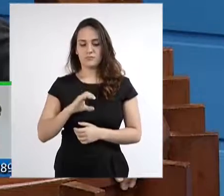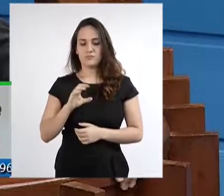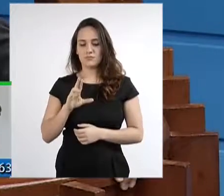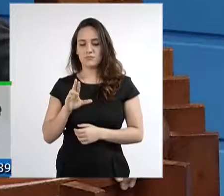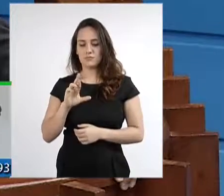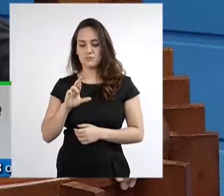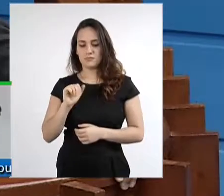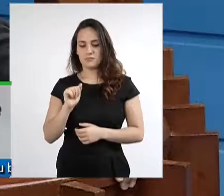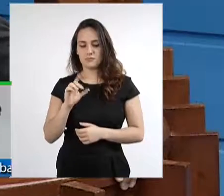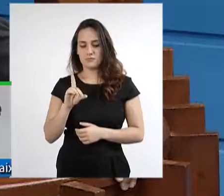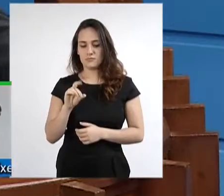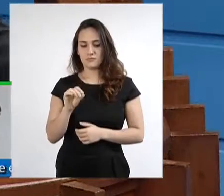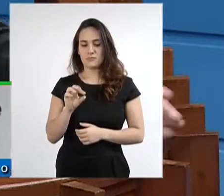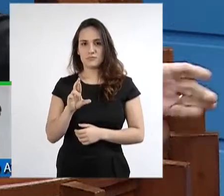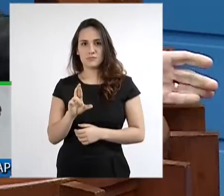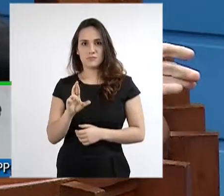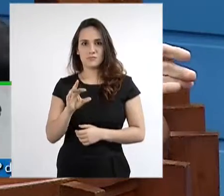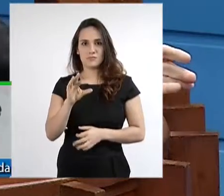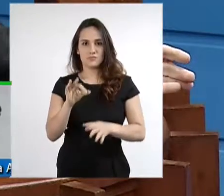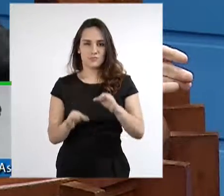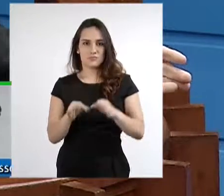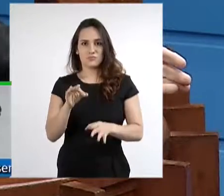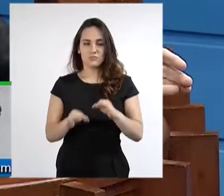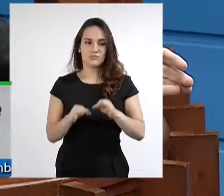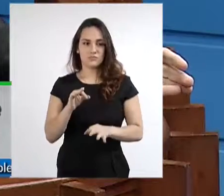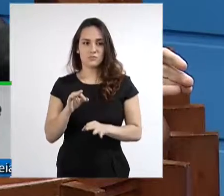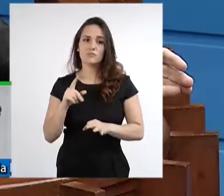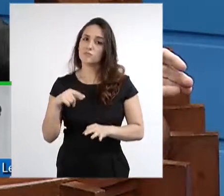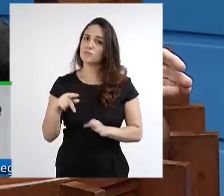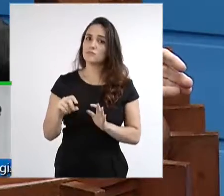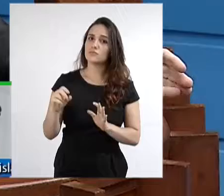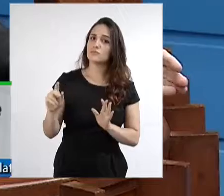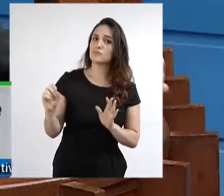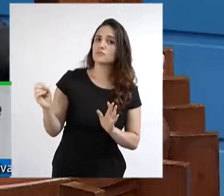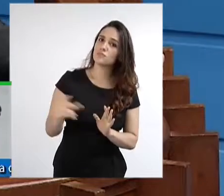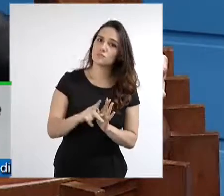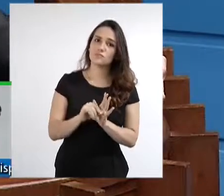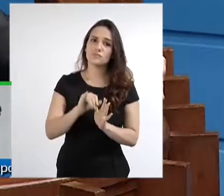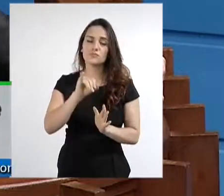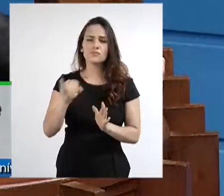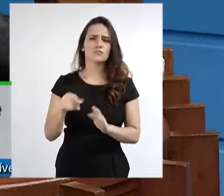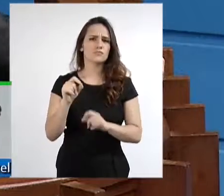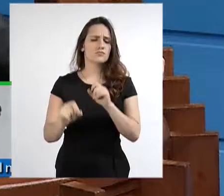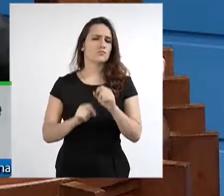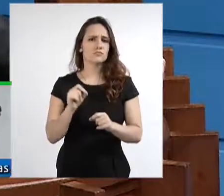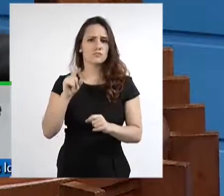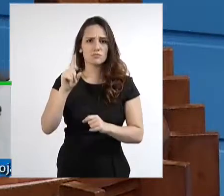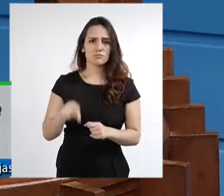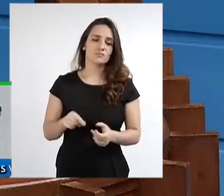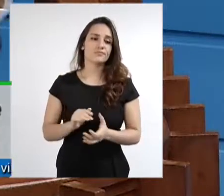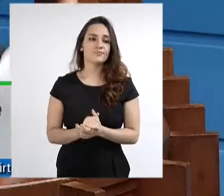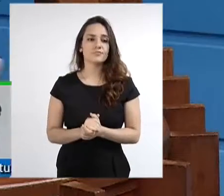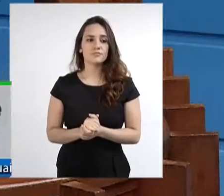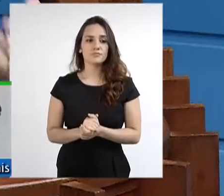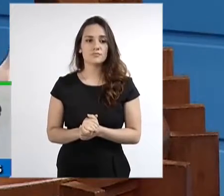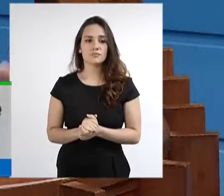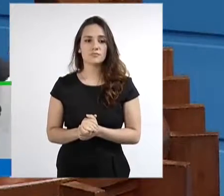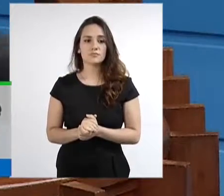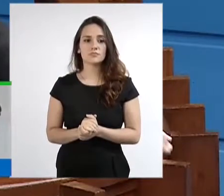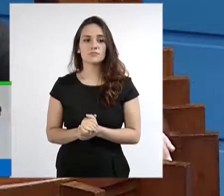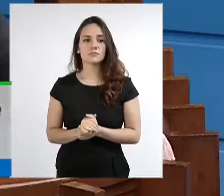judicial. Um projeto inovador no Brasil. Esse curador, ele tem